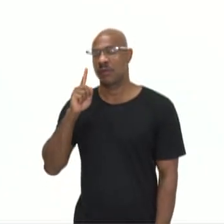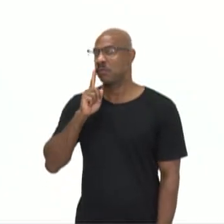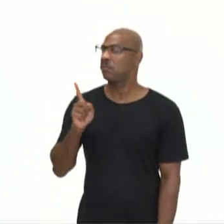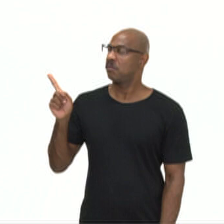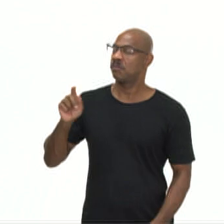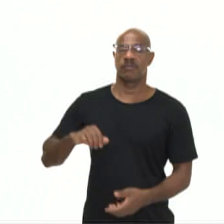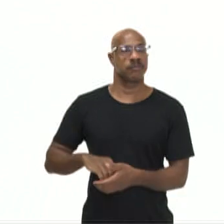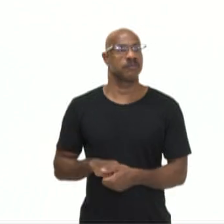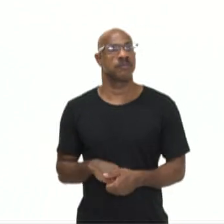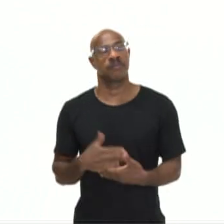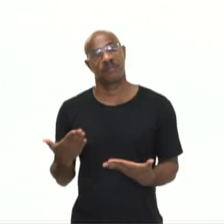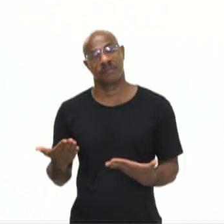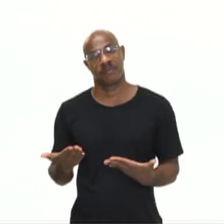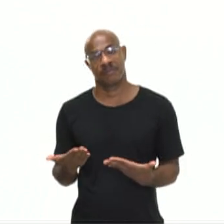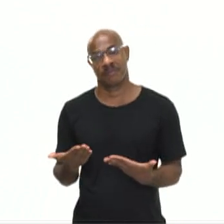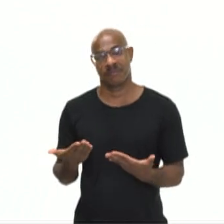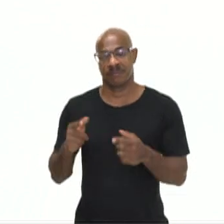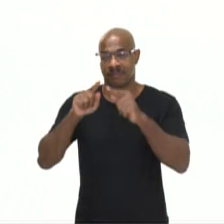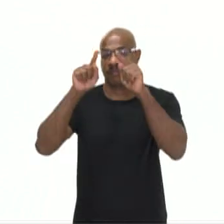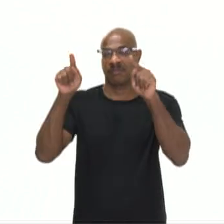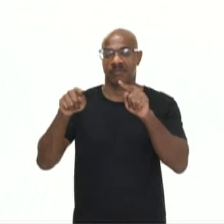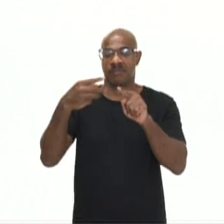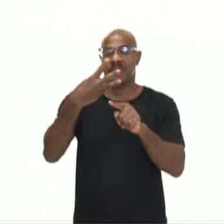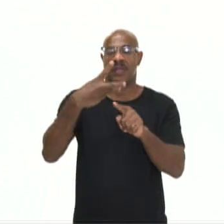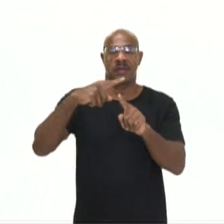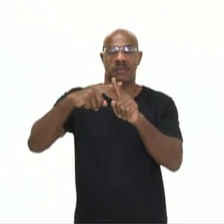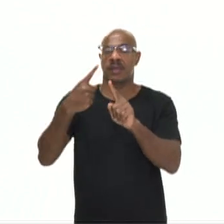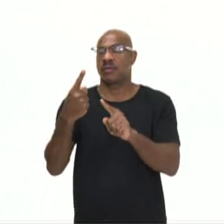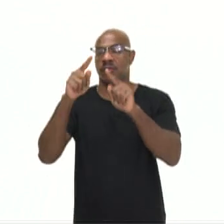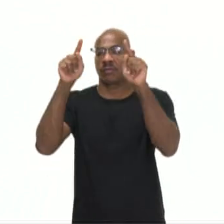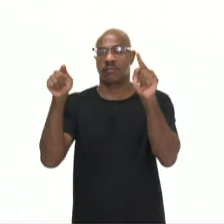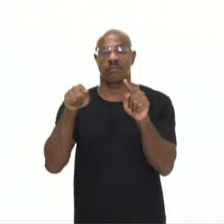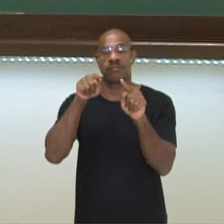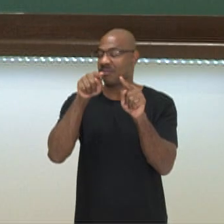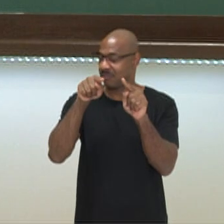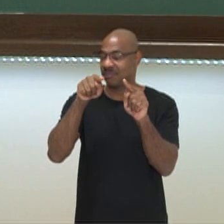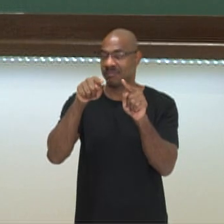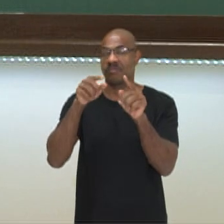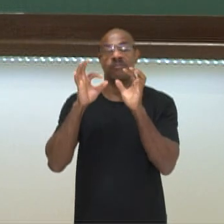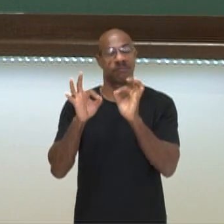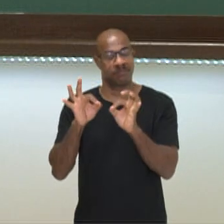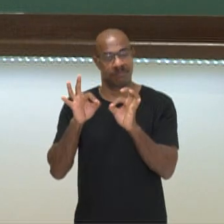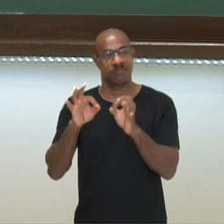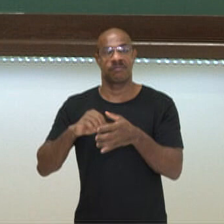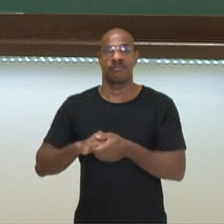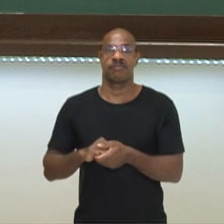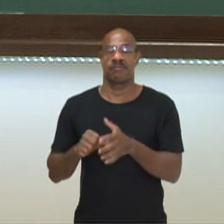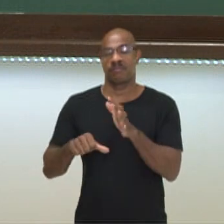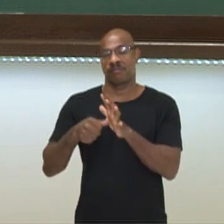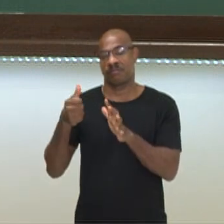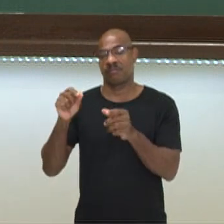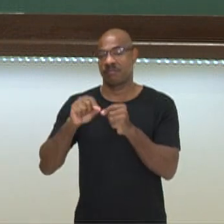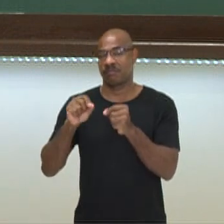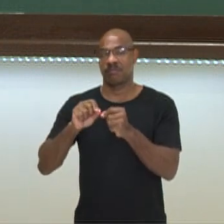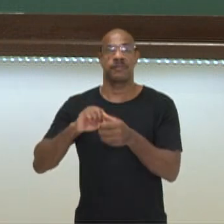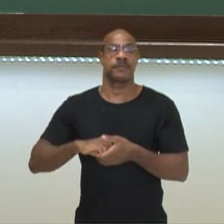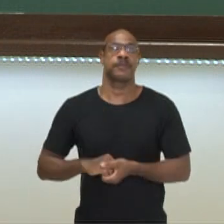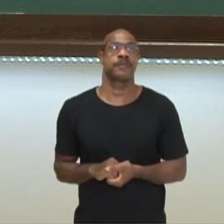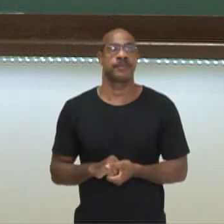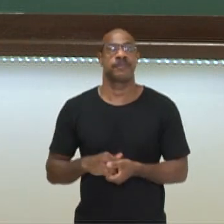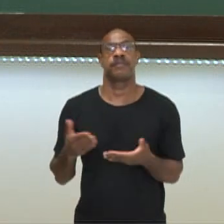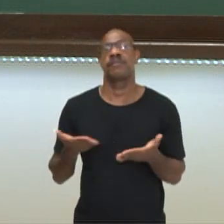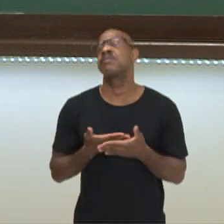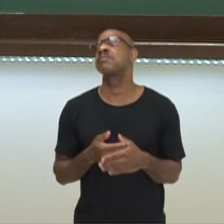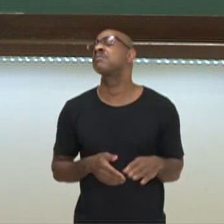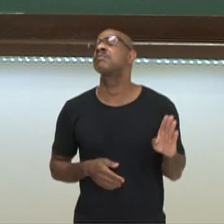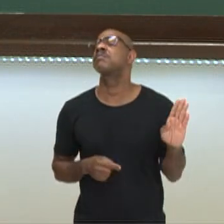colocar o parênteses vai ser para associar o 3 mais 1, que vai ser a primeira operação que eu vou fazer, certo? Muito bem.